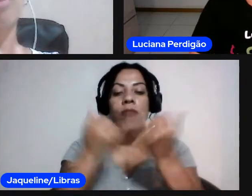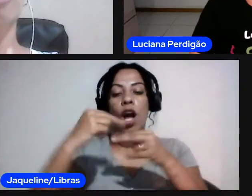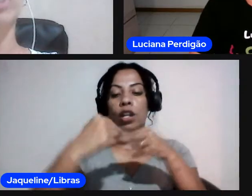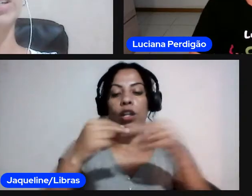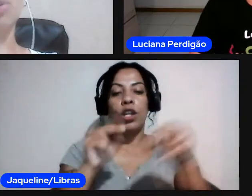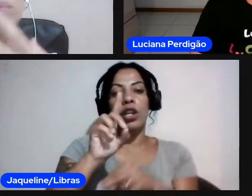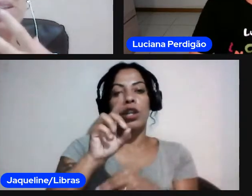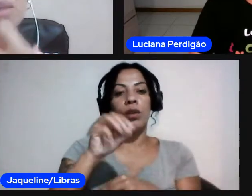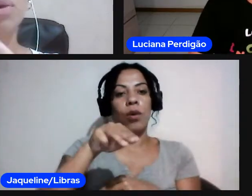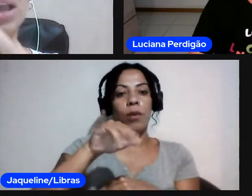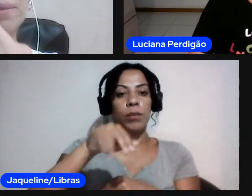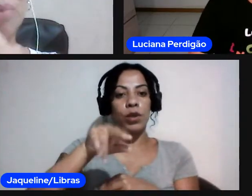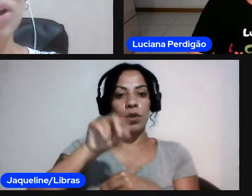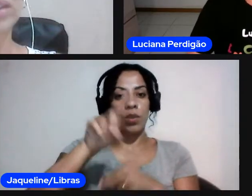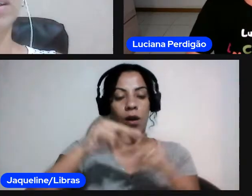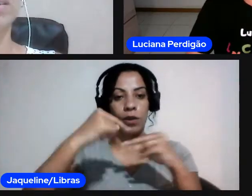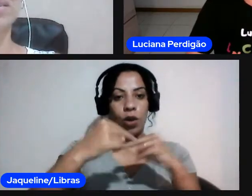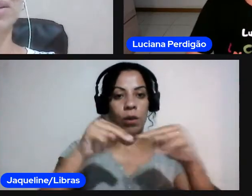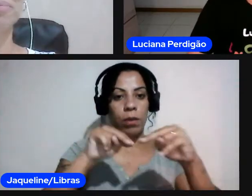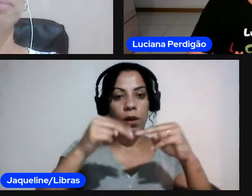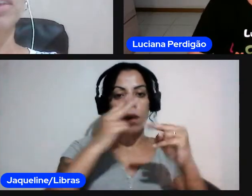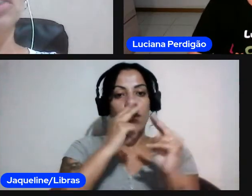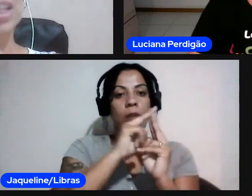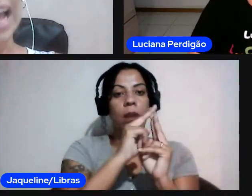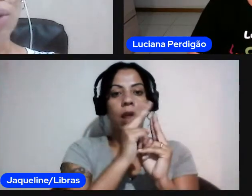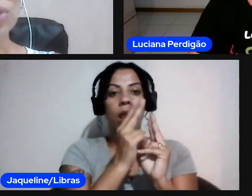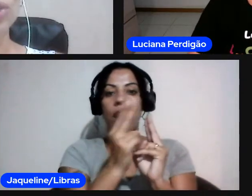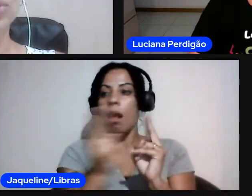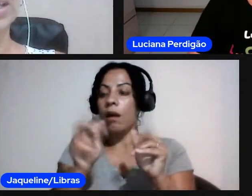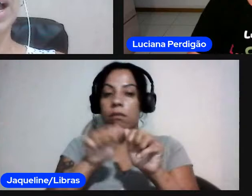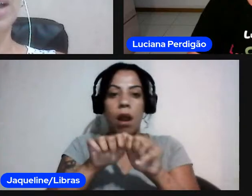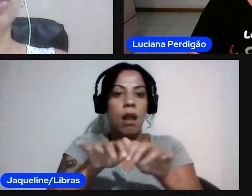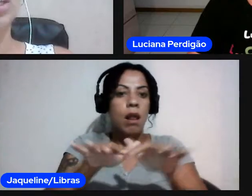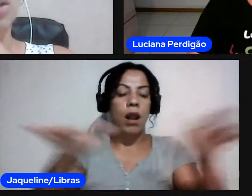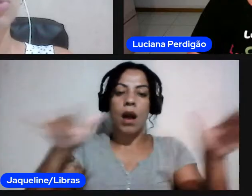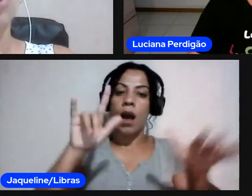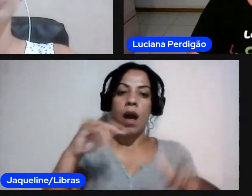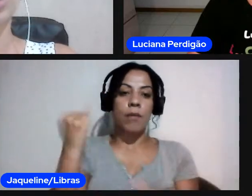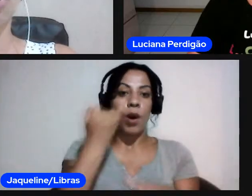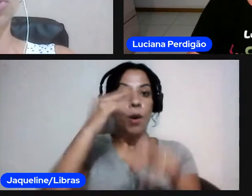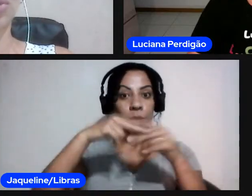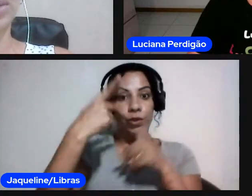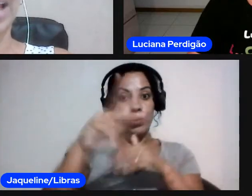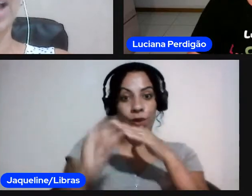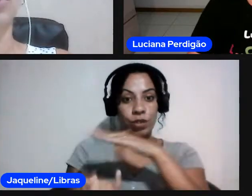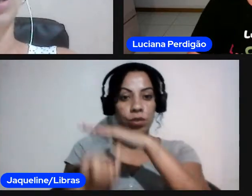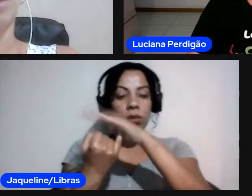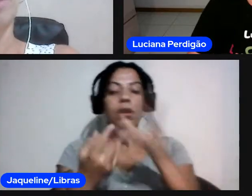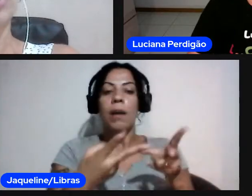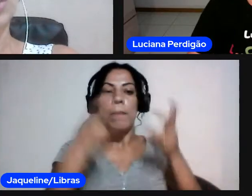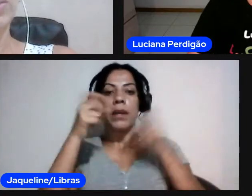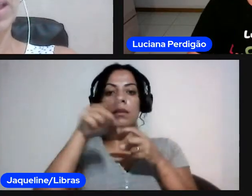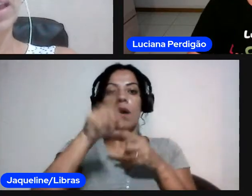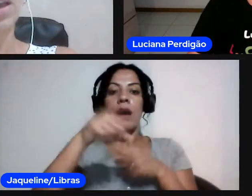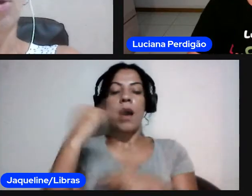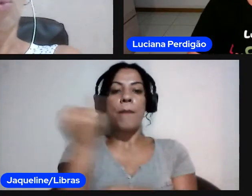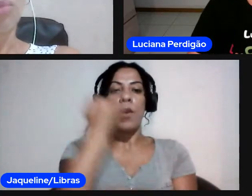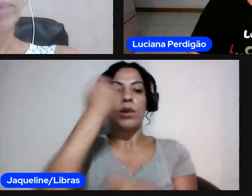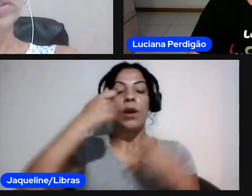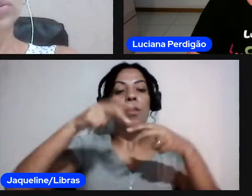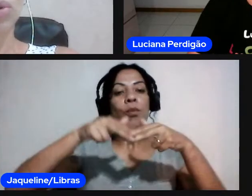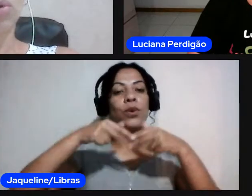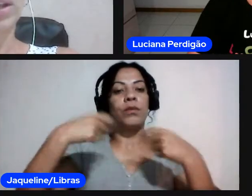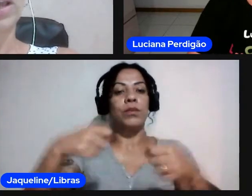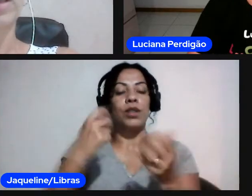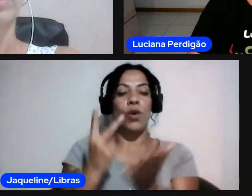a própria fundação percebeu a importância de dar continuidade, e não só de dar continuidade, mas de ter